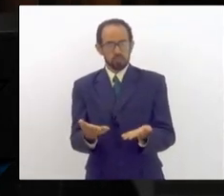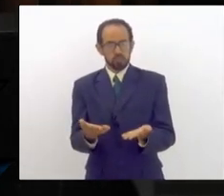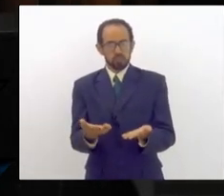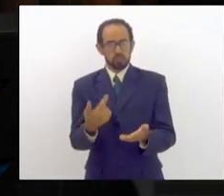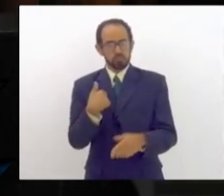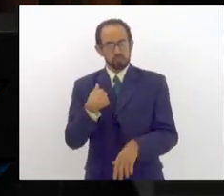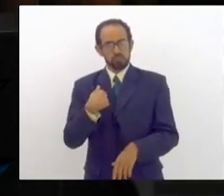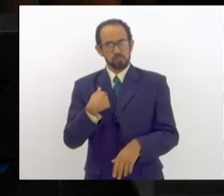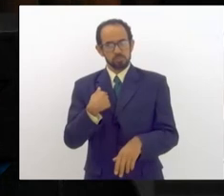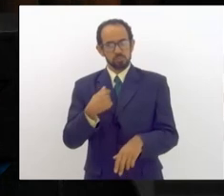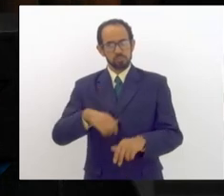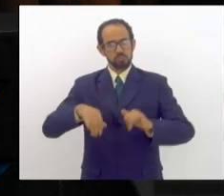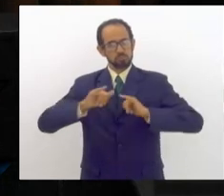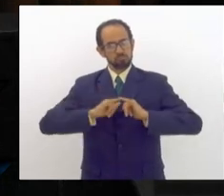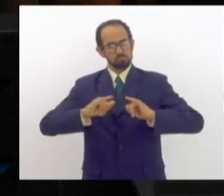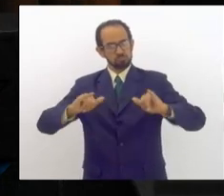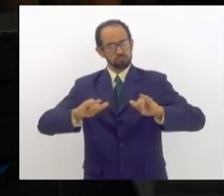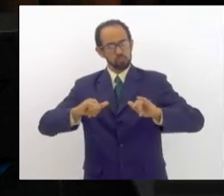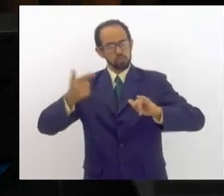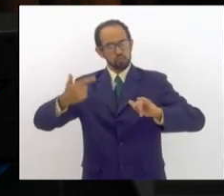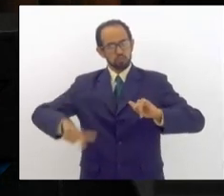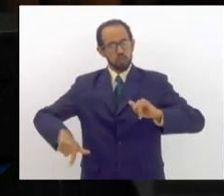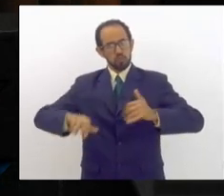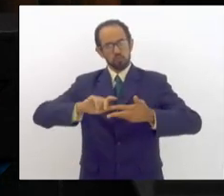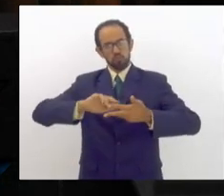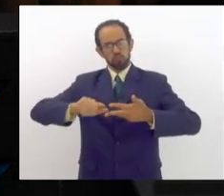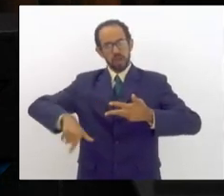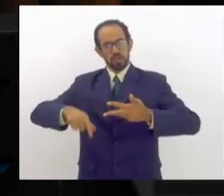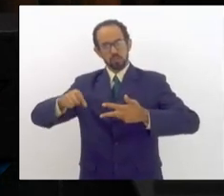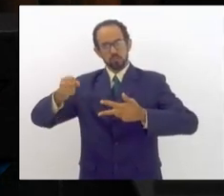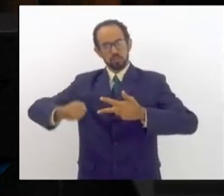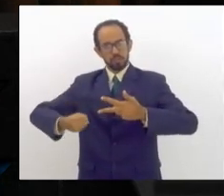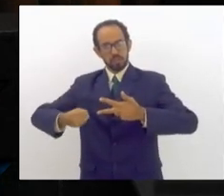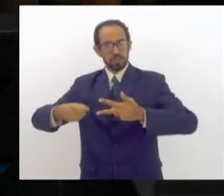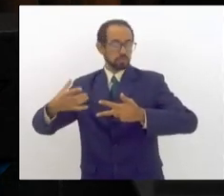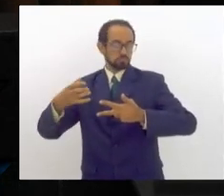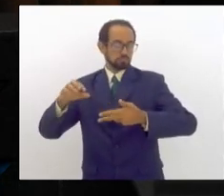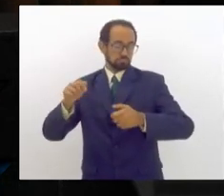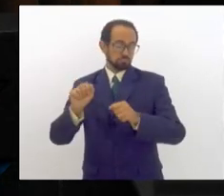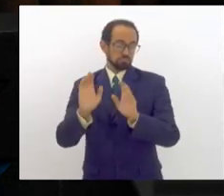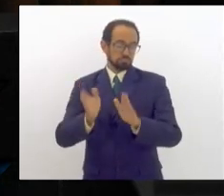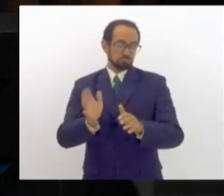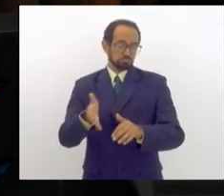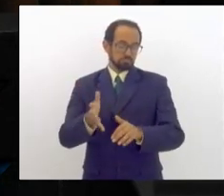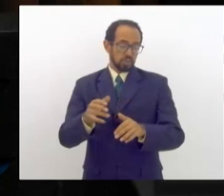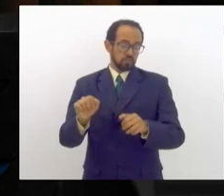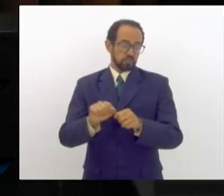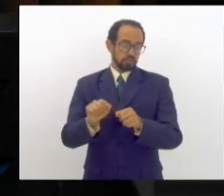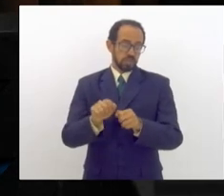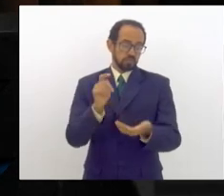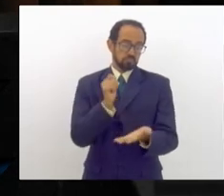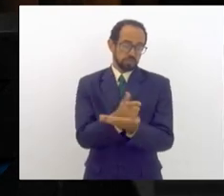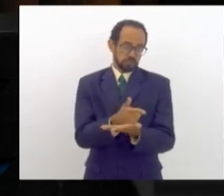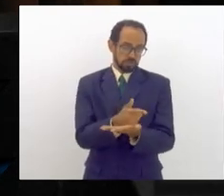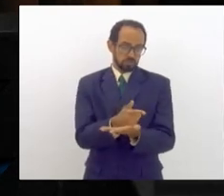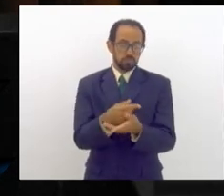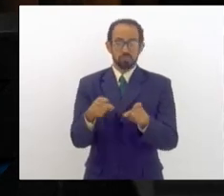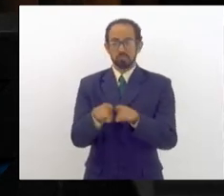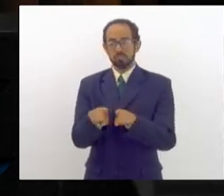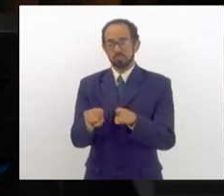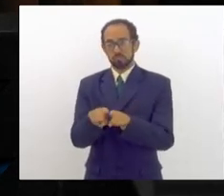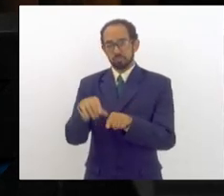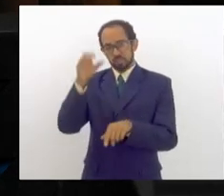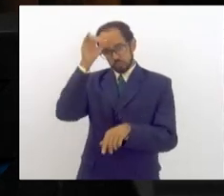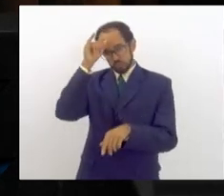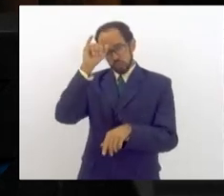poderes já fizeram Esse pagamento Inclusive a deputada tia Ju que